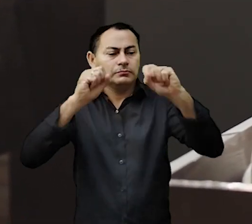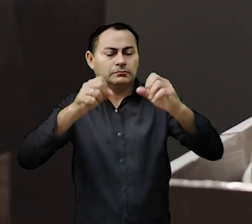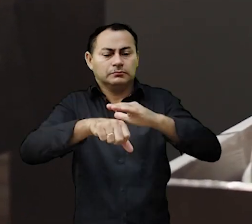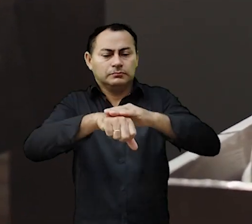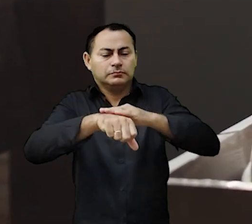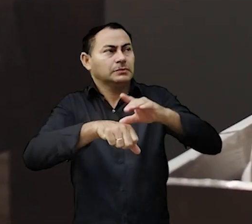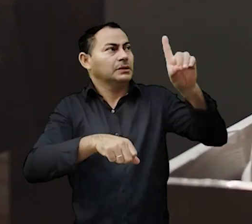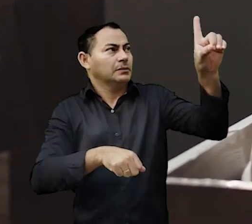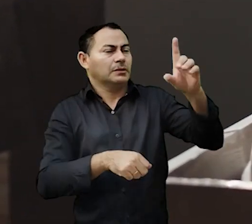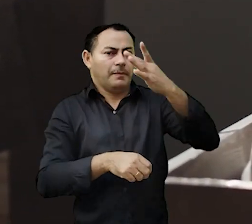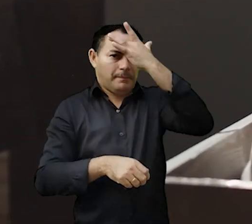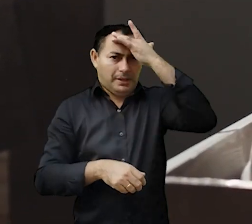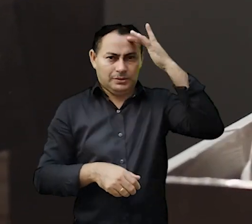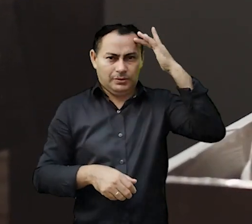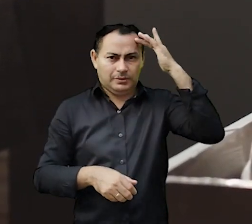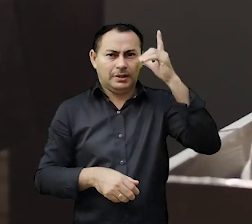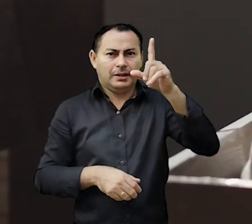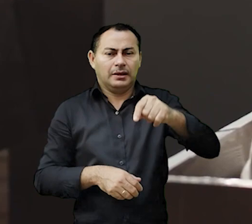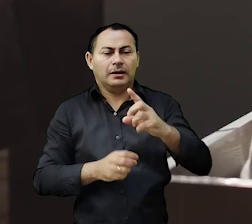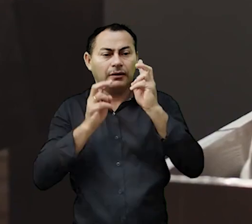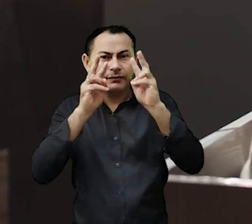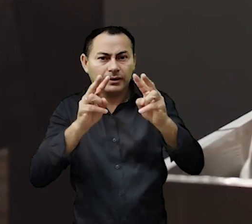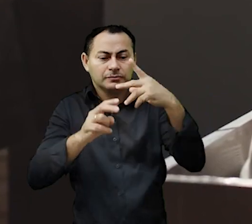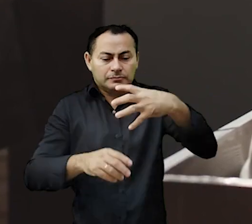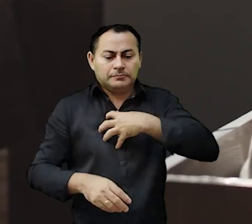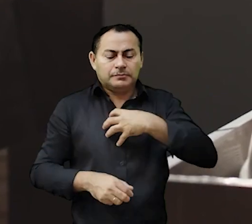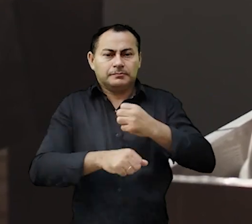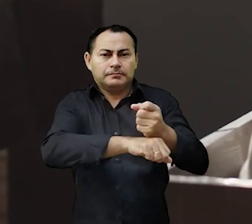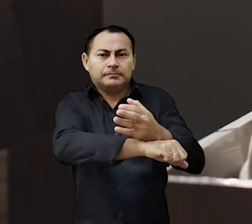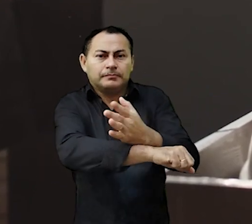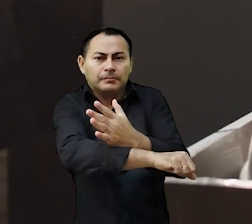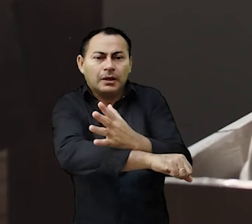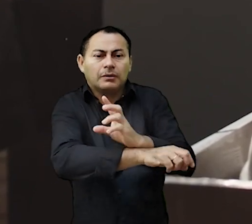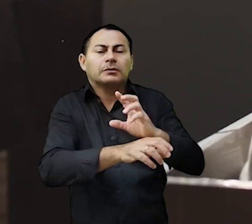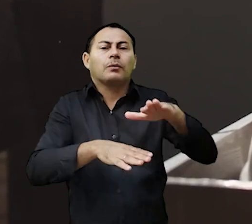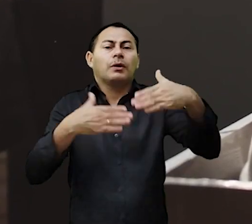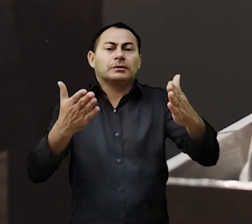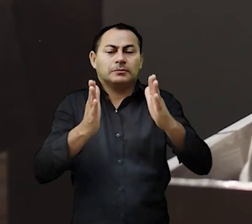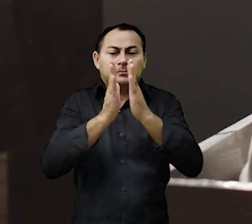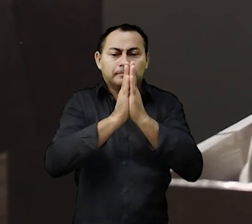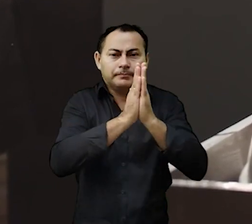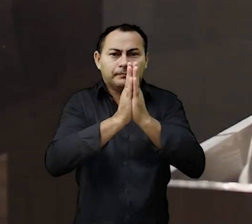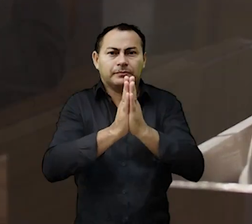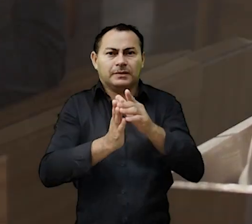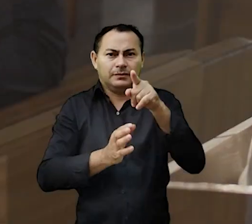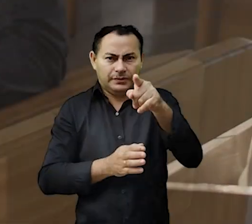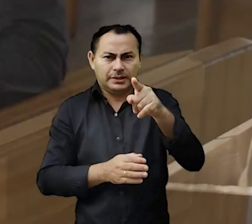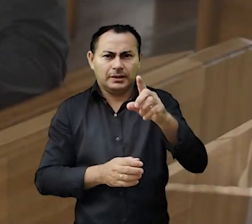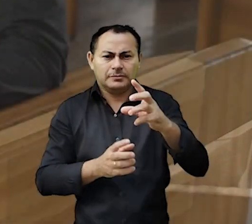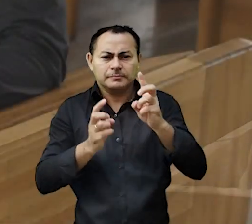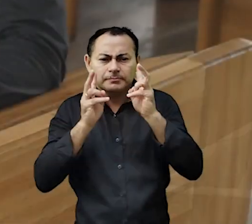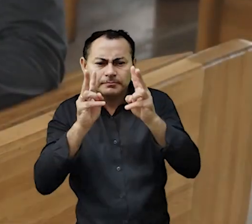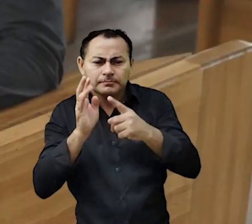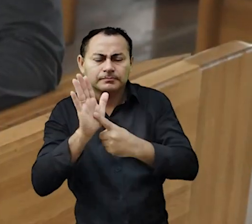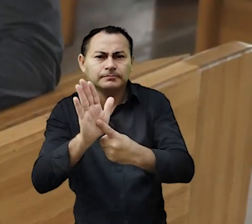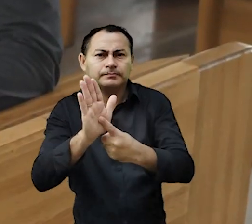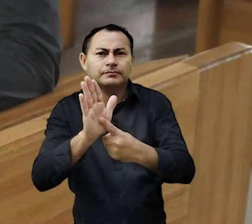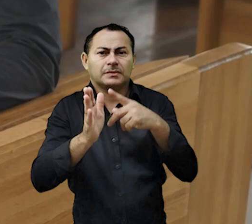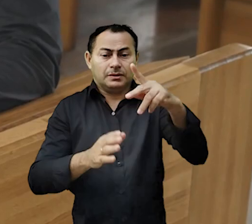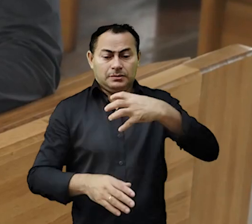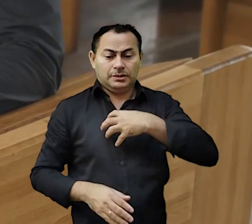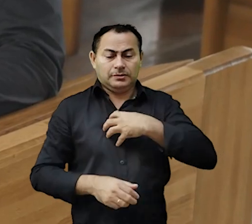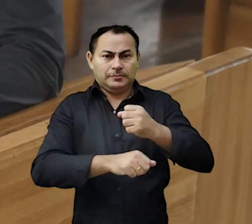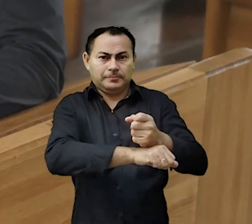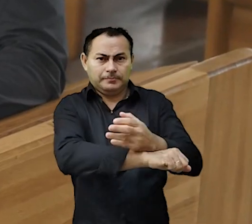salmista conversa com Deus sobre o homem seria considerar o seu estado emocional quando ele ora. Então, se você se identificar o